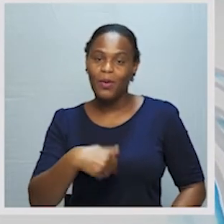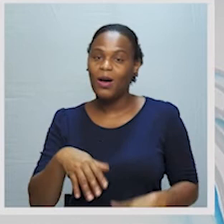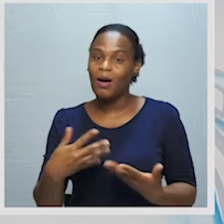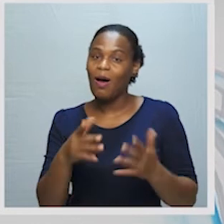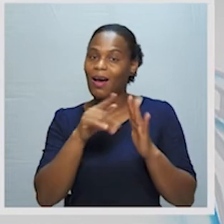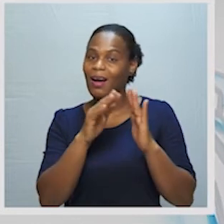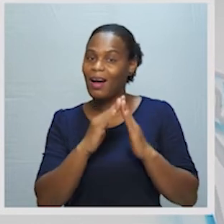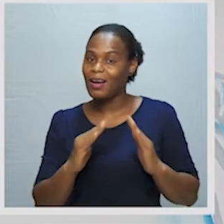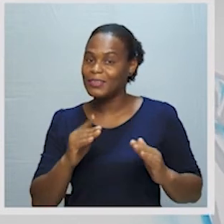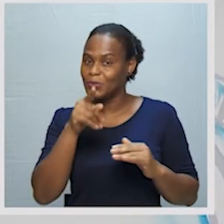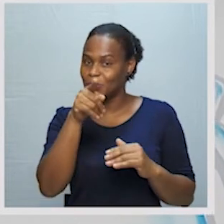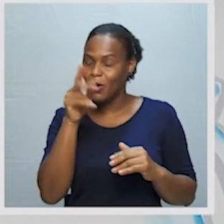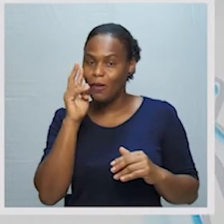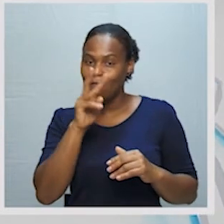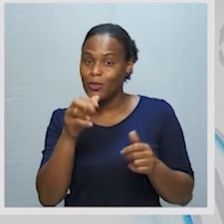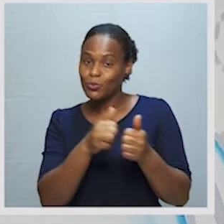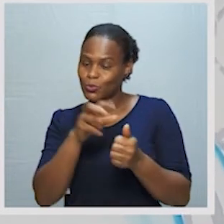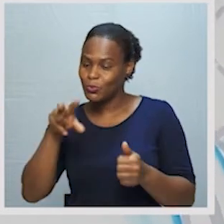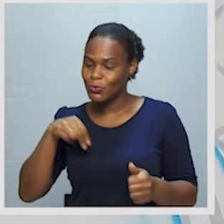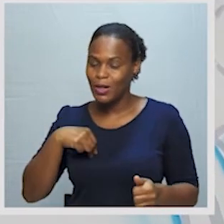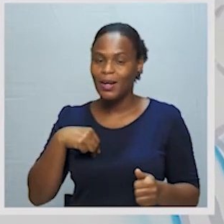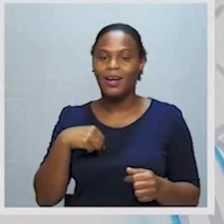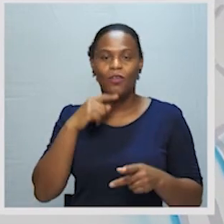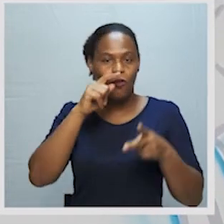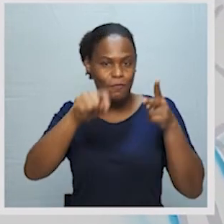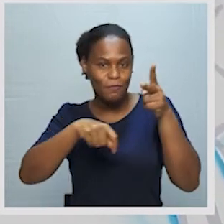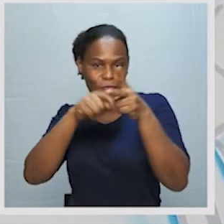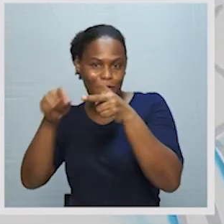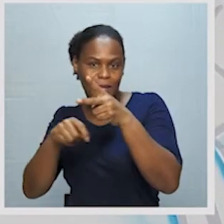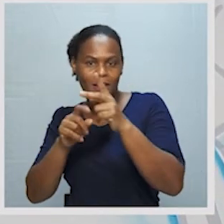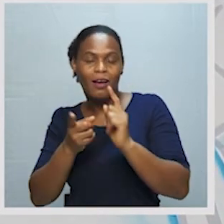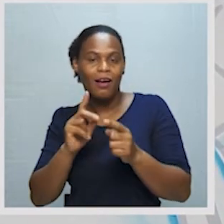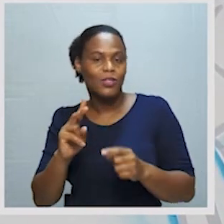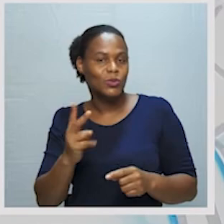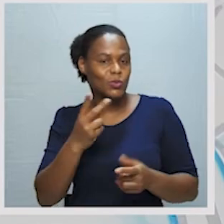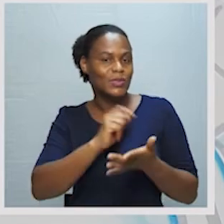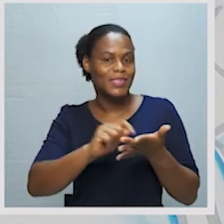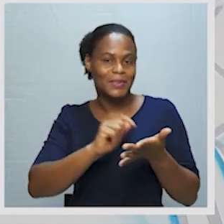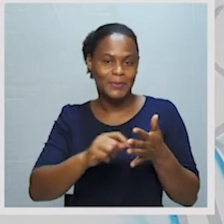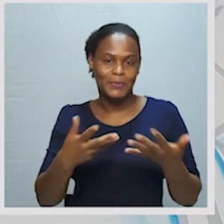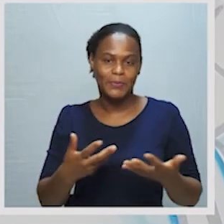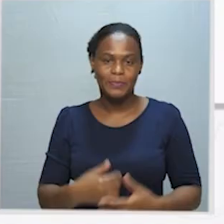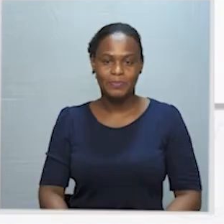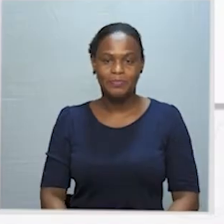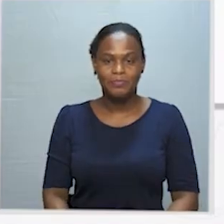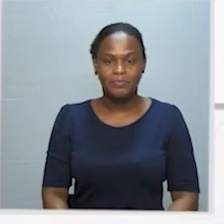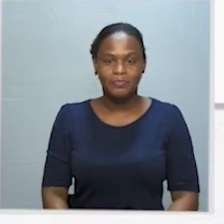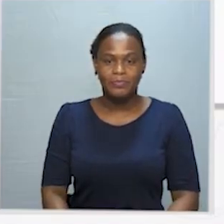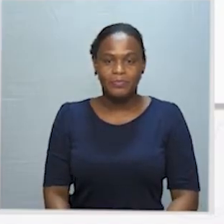Agora, lá em casa, vocês vão ver comigo um vídeo que é o segundo